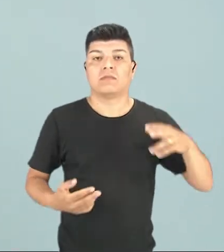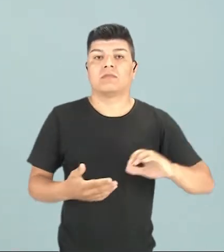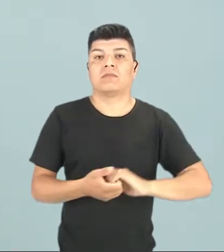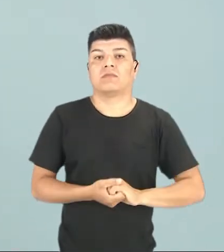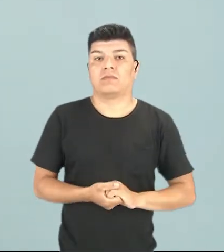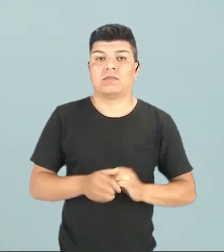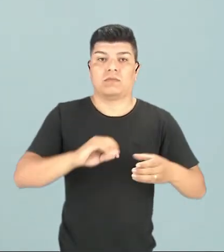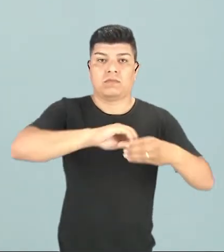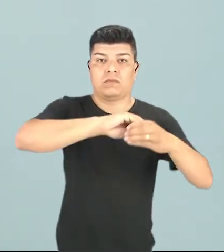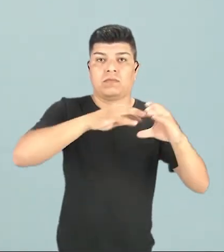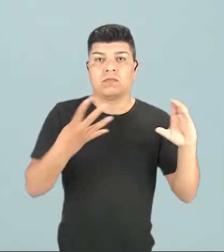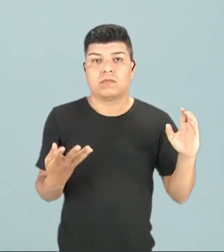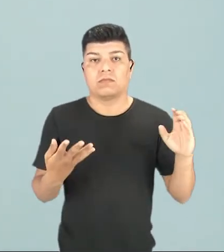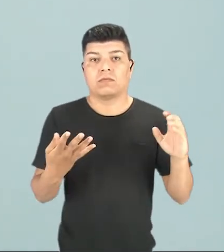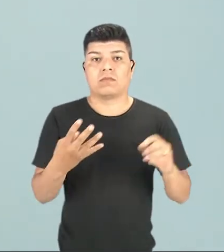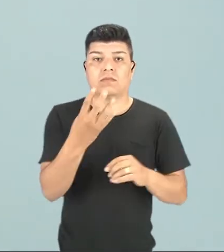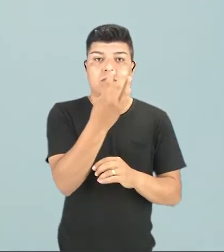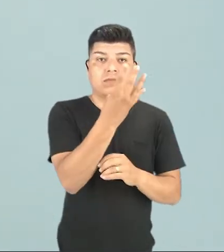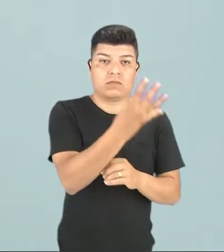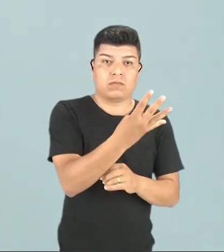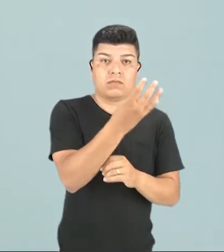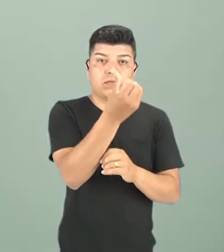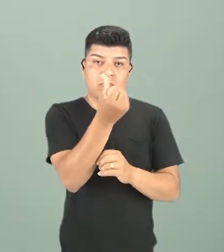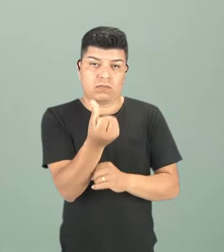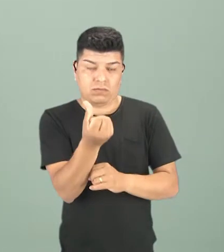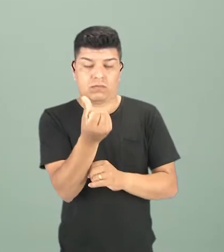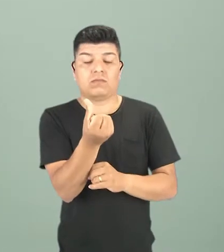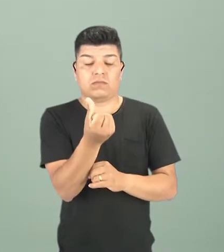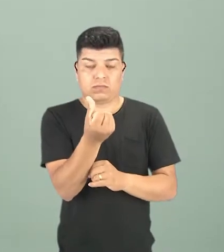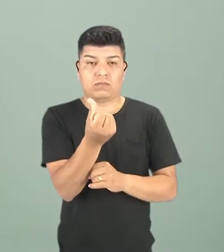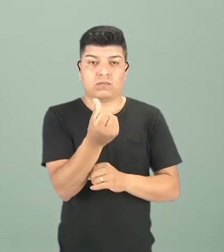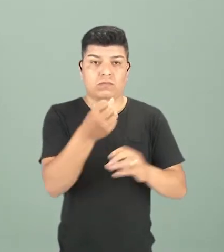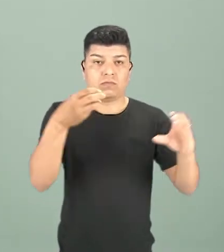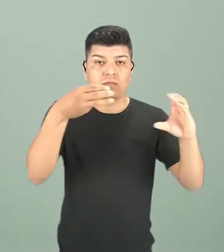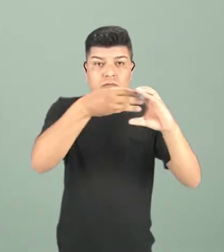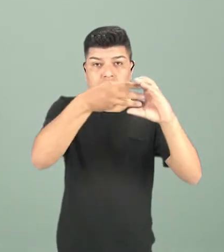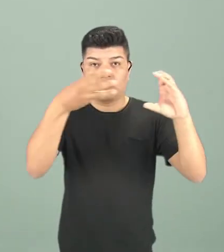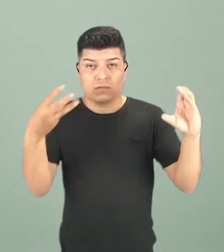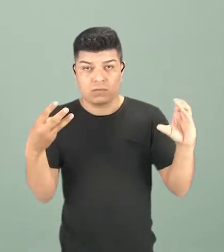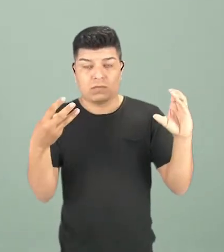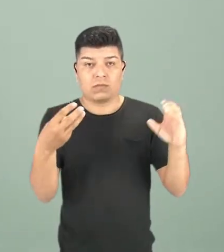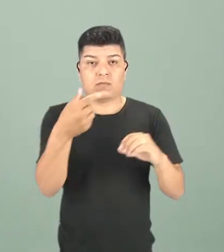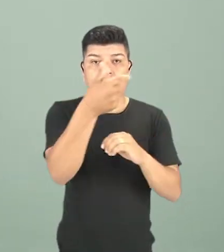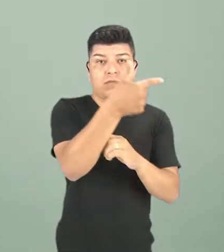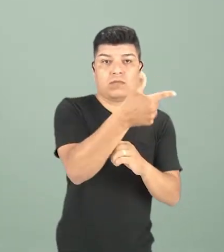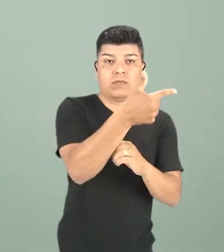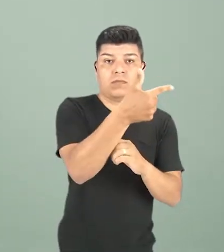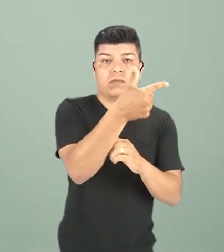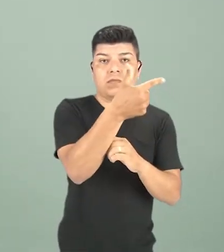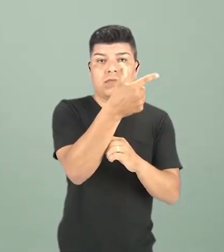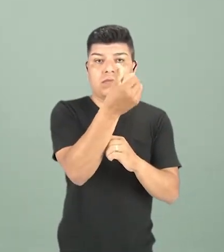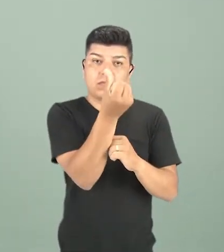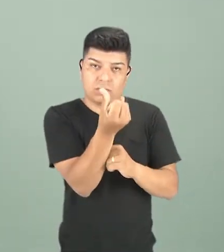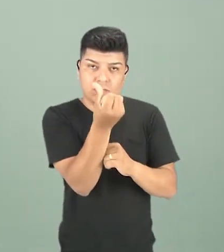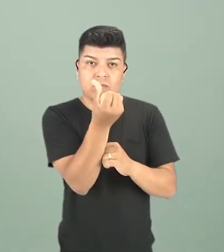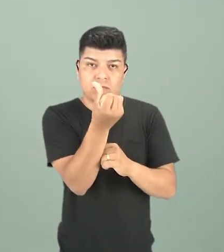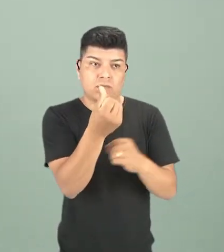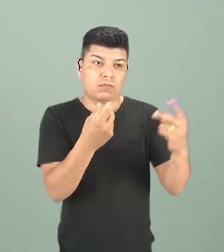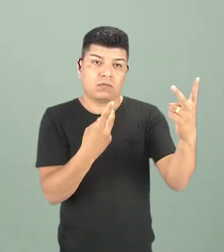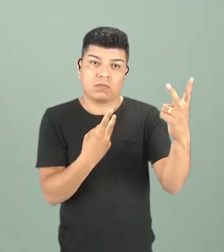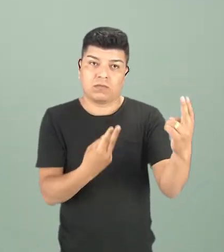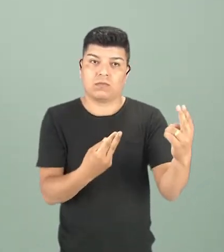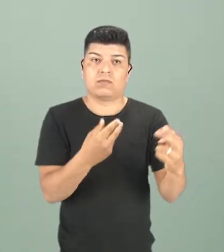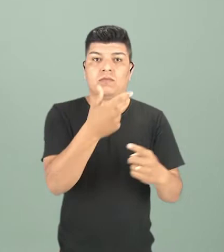46 cromossomos, são 23 pares. Só que 22 pares desses cromossomos, conjuntos desses dois